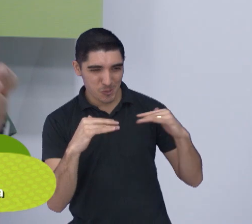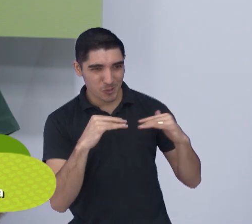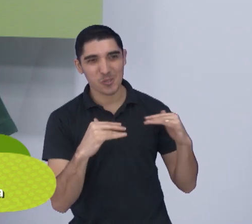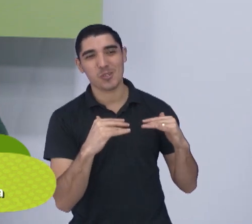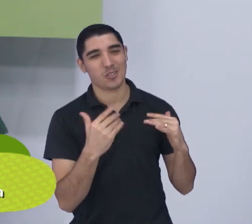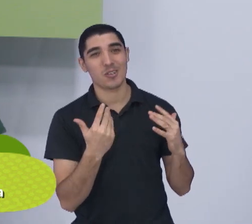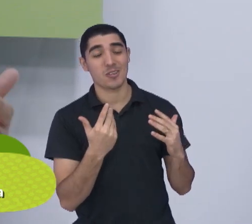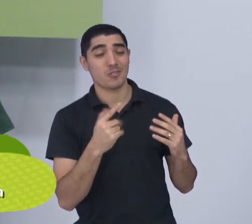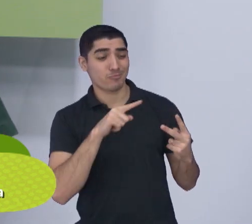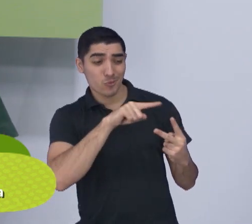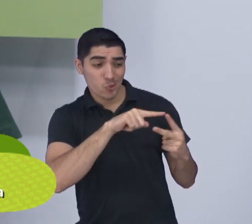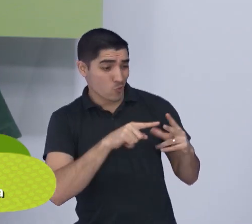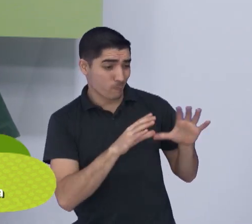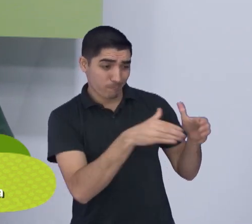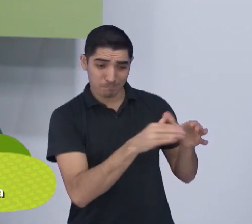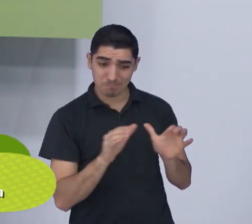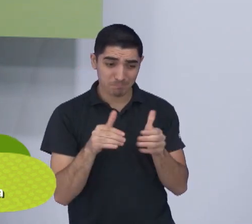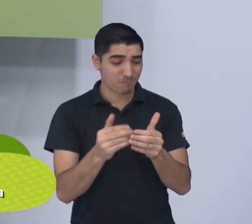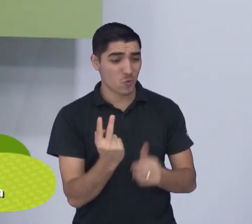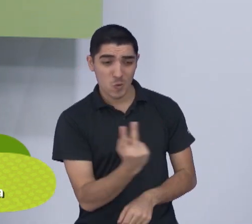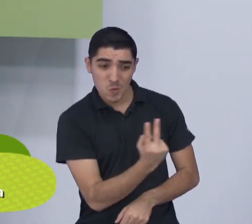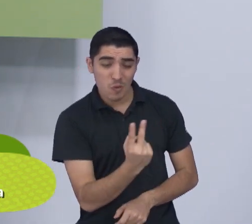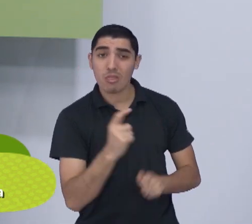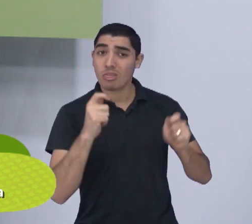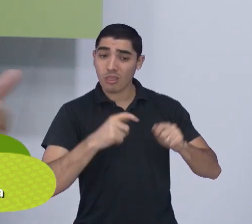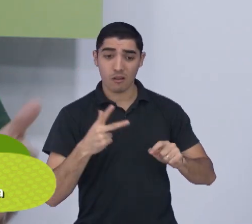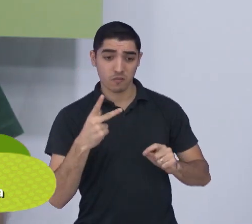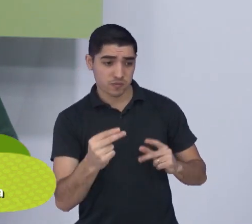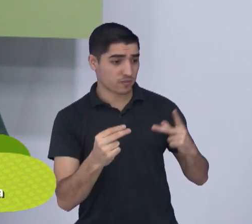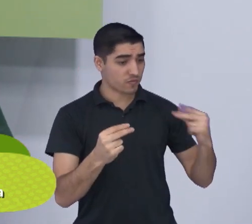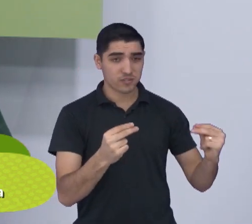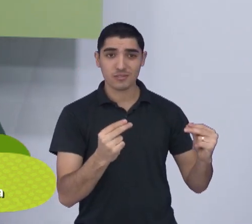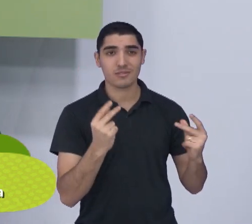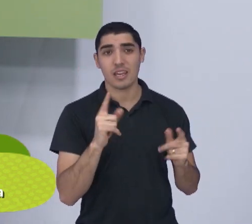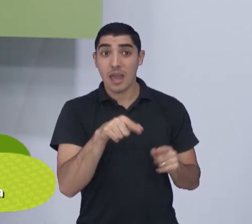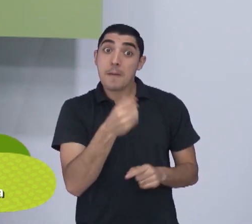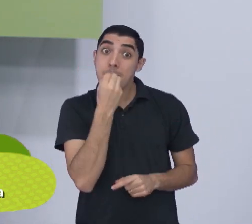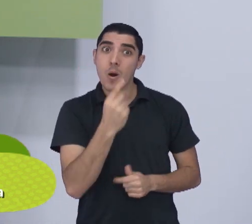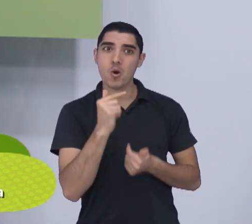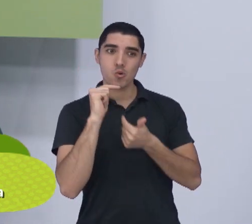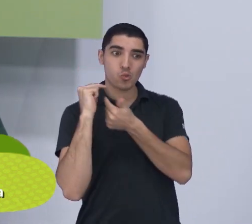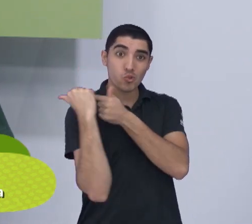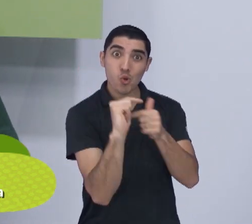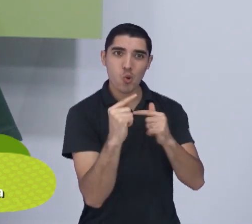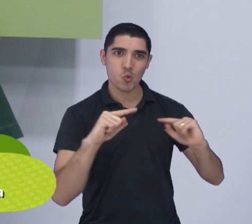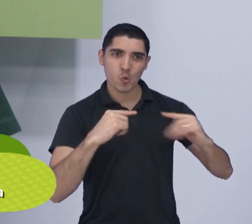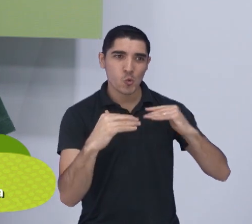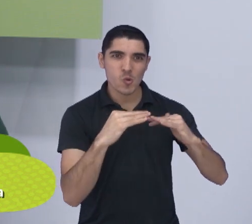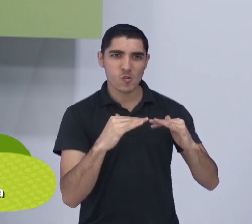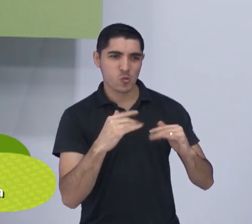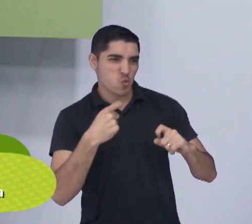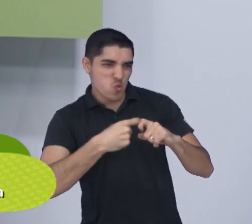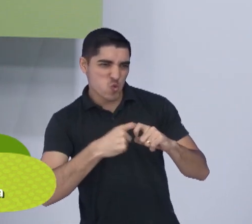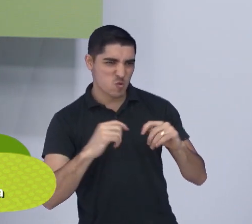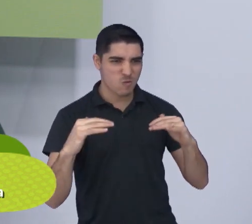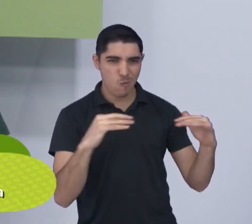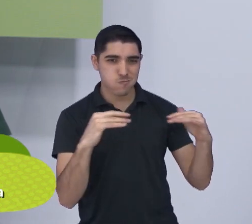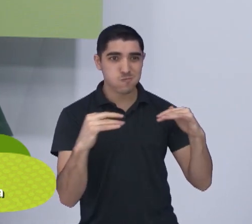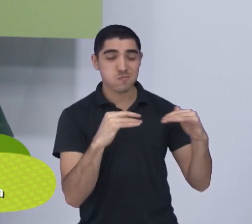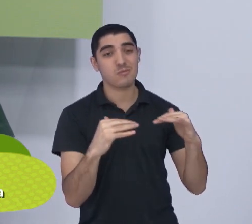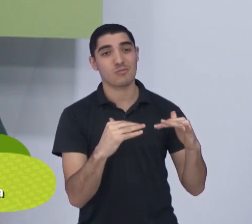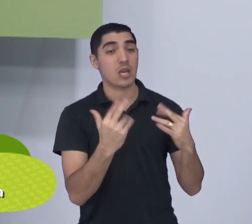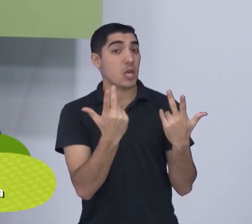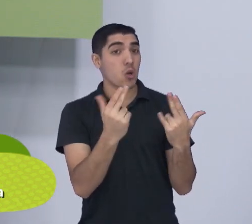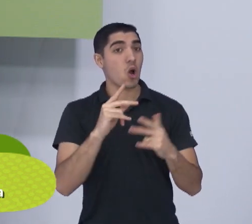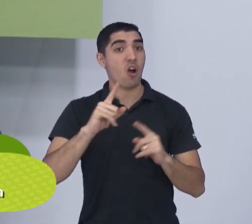as duas equipes poderiam ter saído com a vitória. É legal o clássico assim, né? Bem disputado, né? Já foi assim no final da Copa da